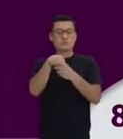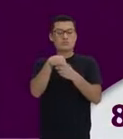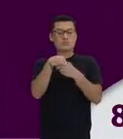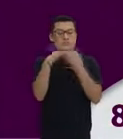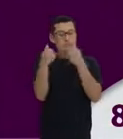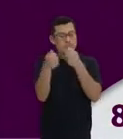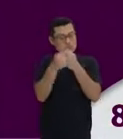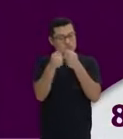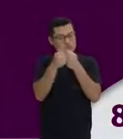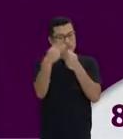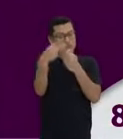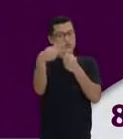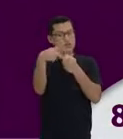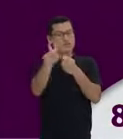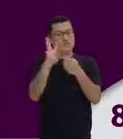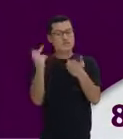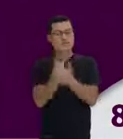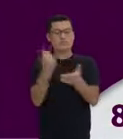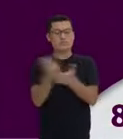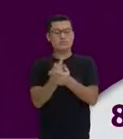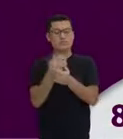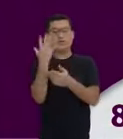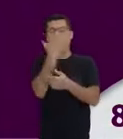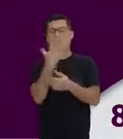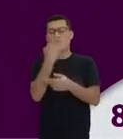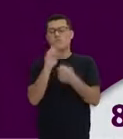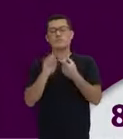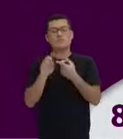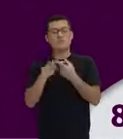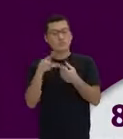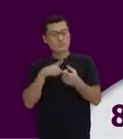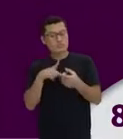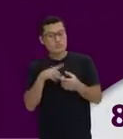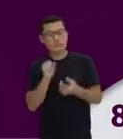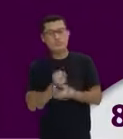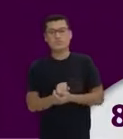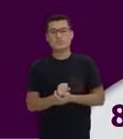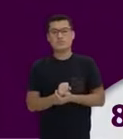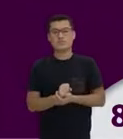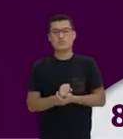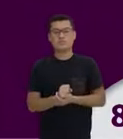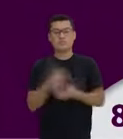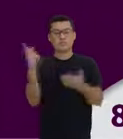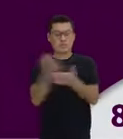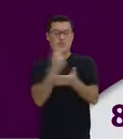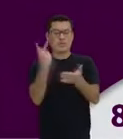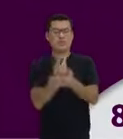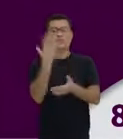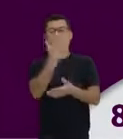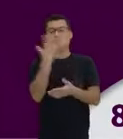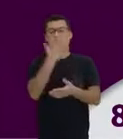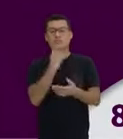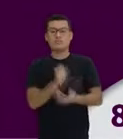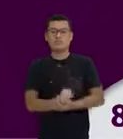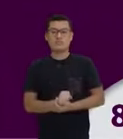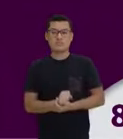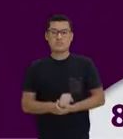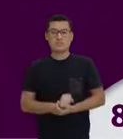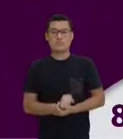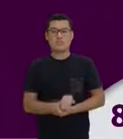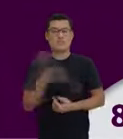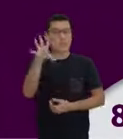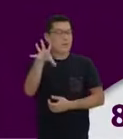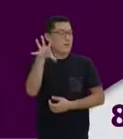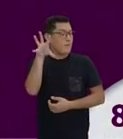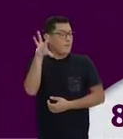próxima da sua prática com a música então nós temos a uma prática com a música que é a prática do